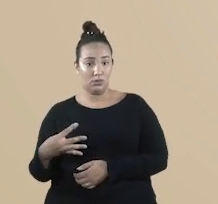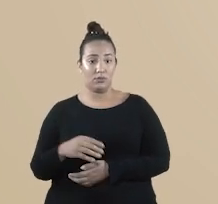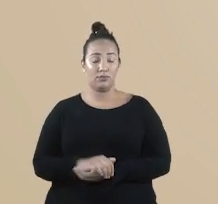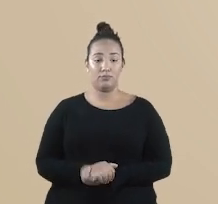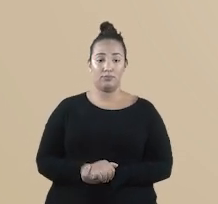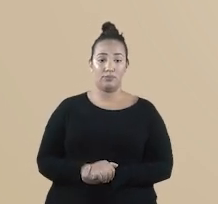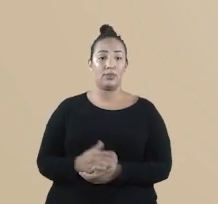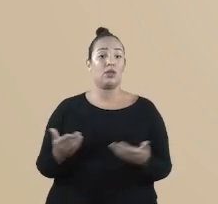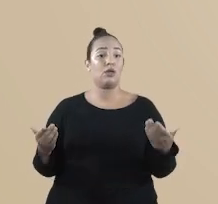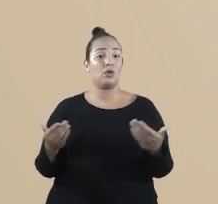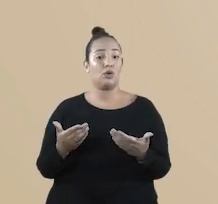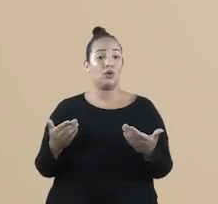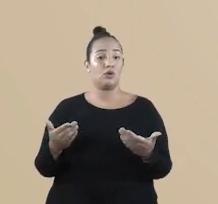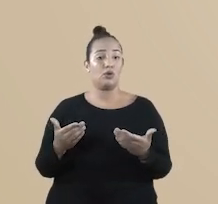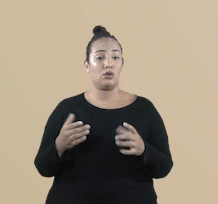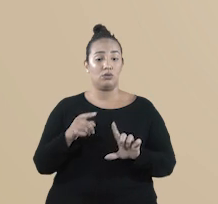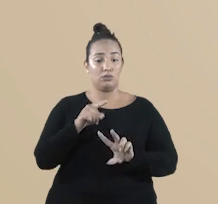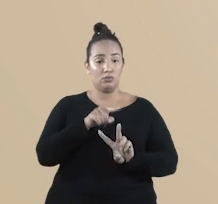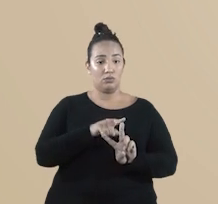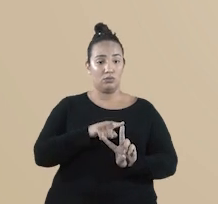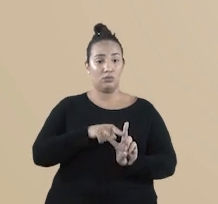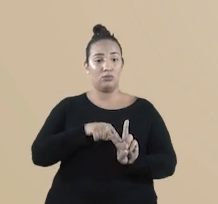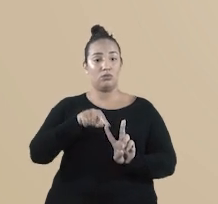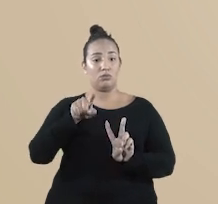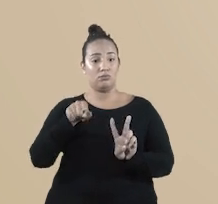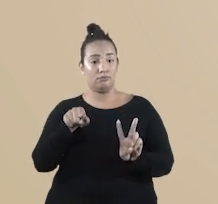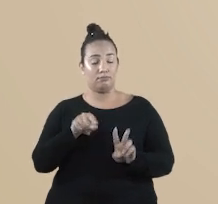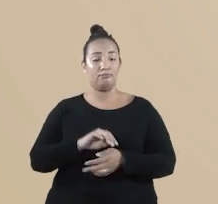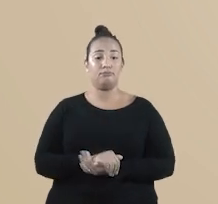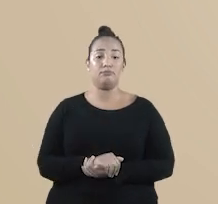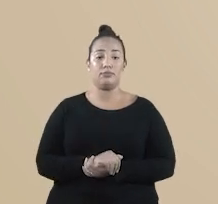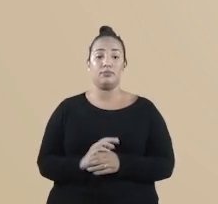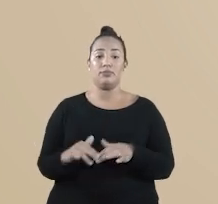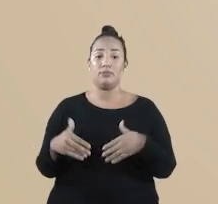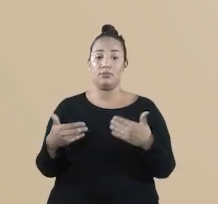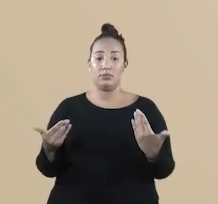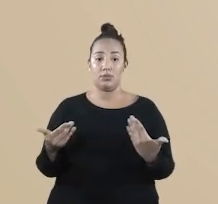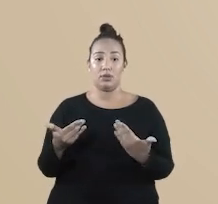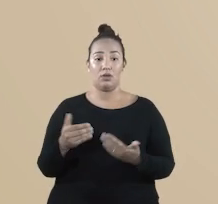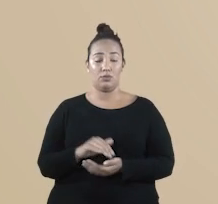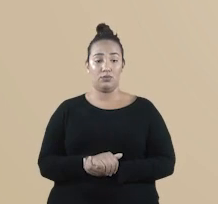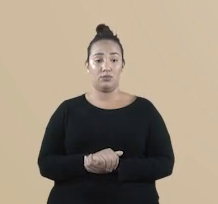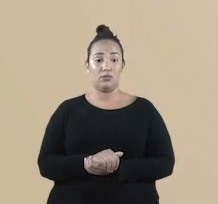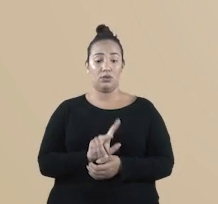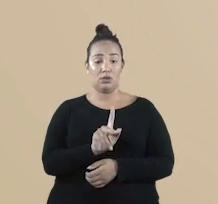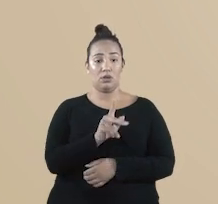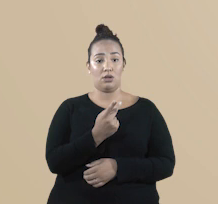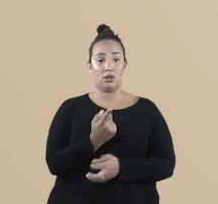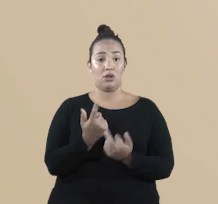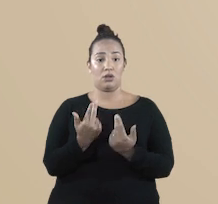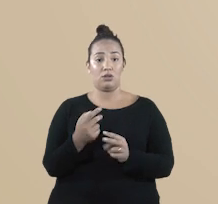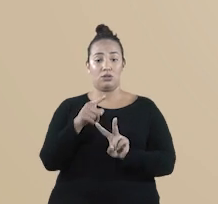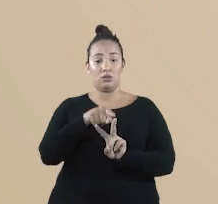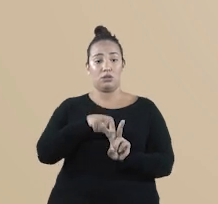2.304. Agora, vamos tirar a raiz em ambos os lados. Nesse caso, h